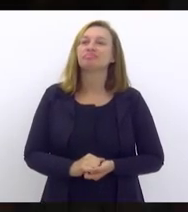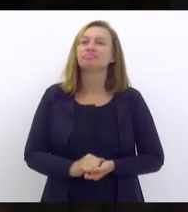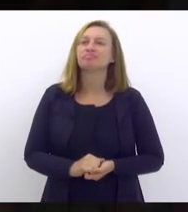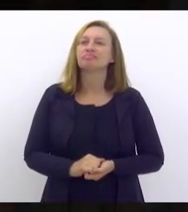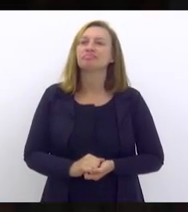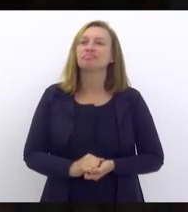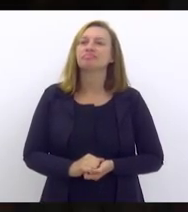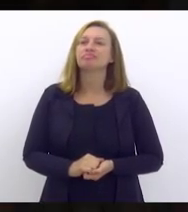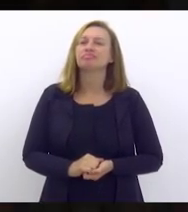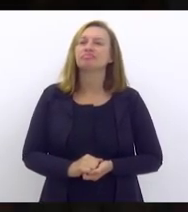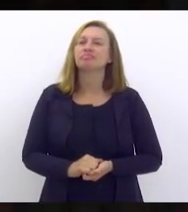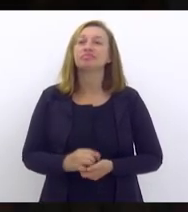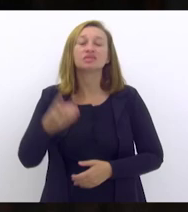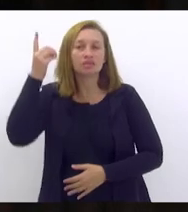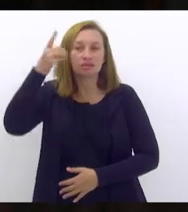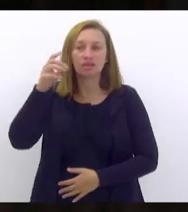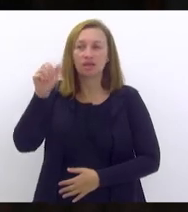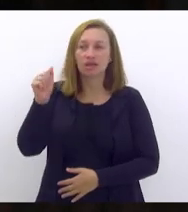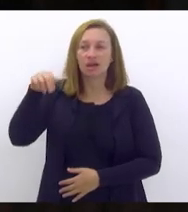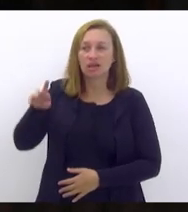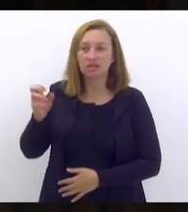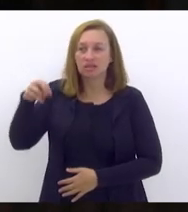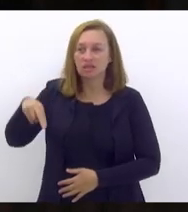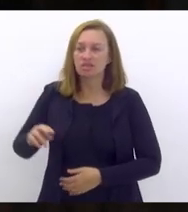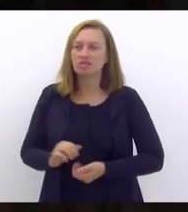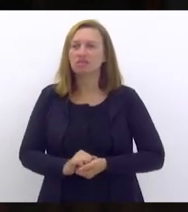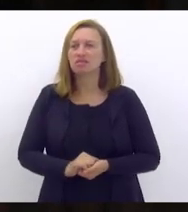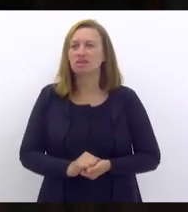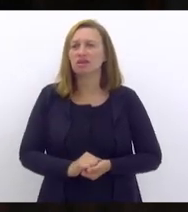Muito obrigado, deputado Anderson Moraes.